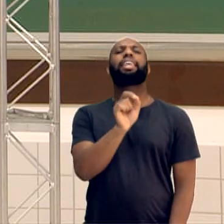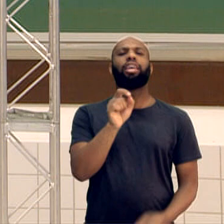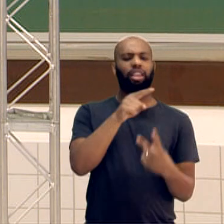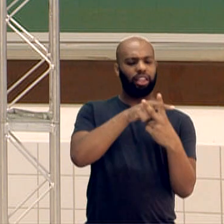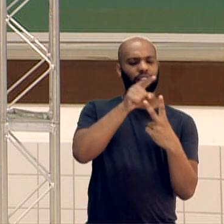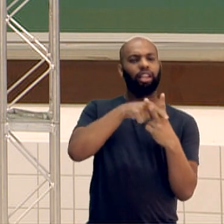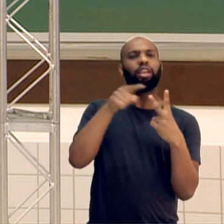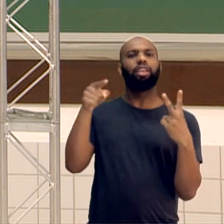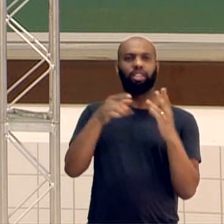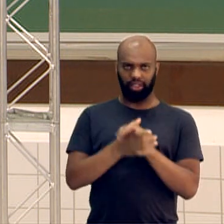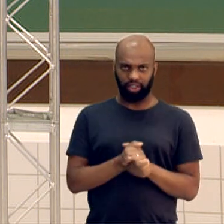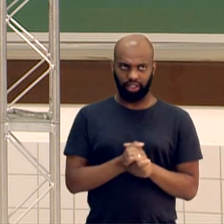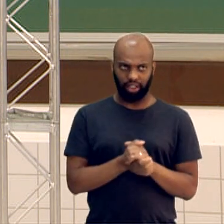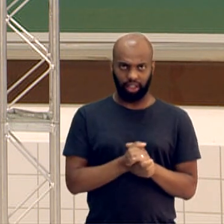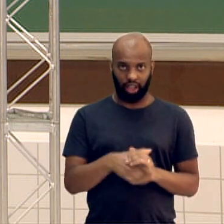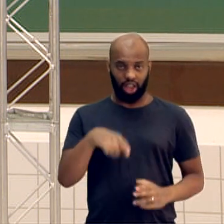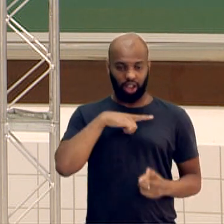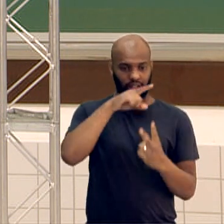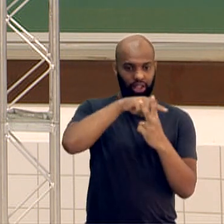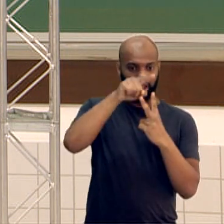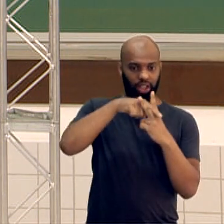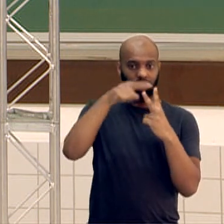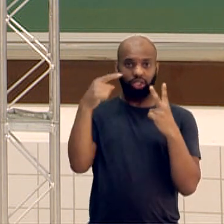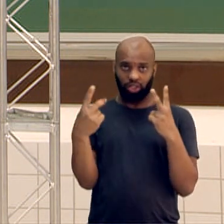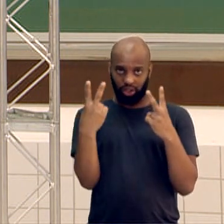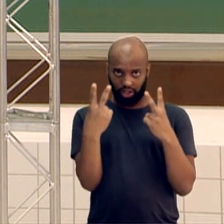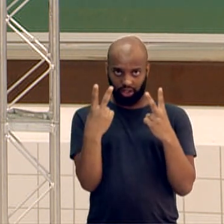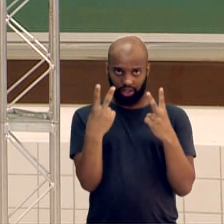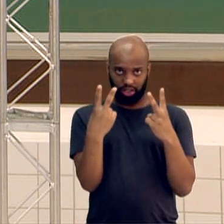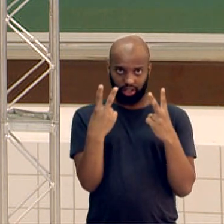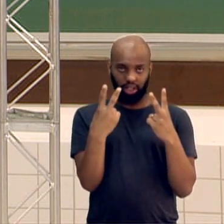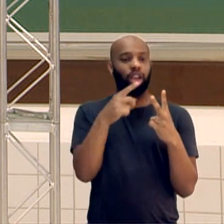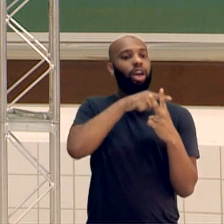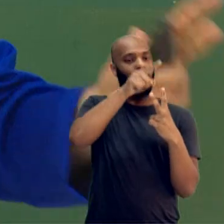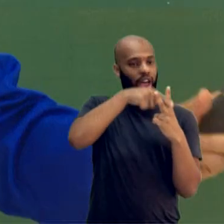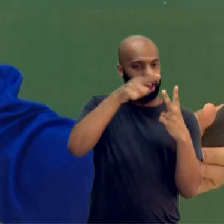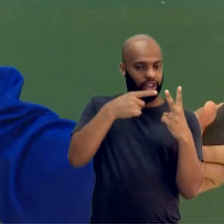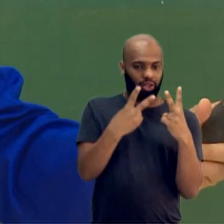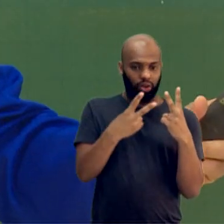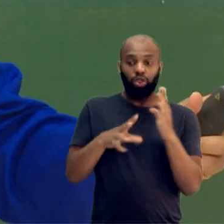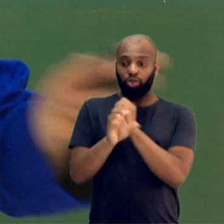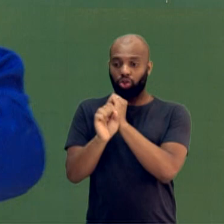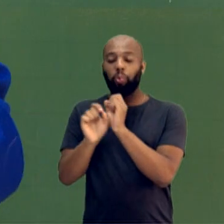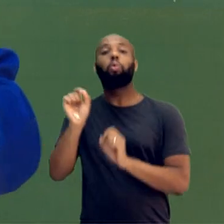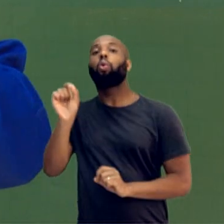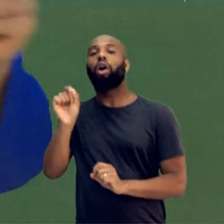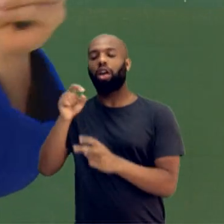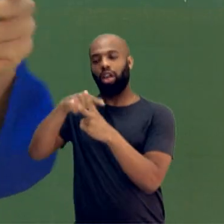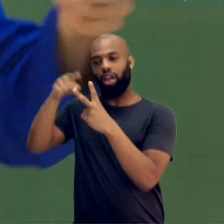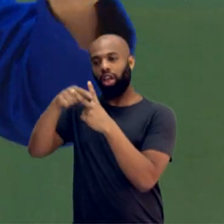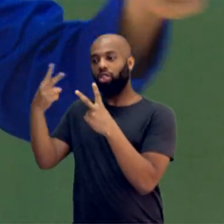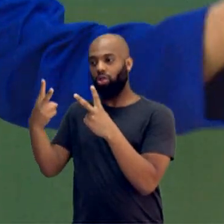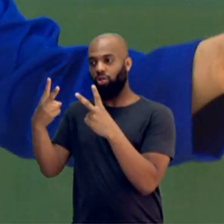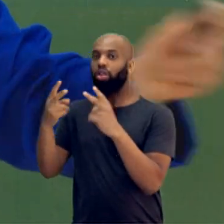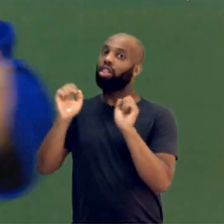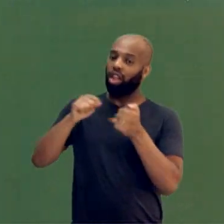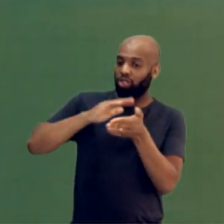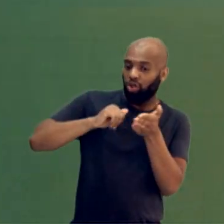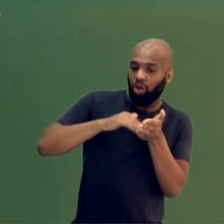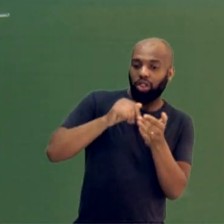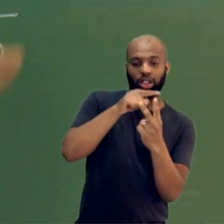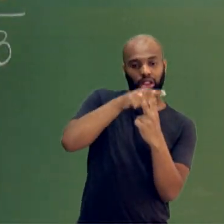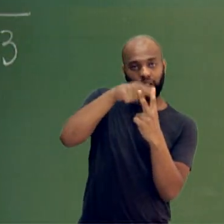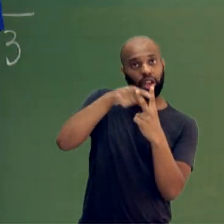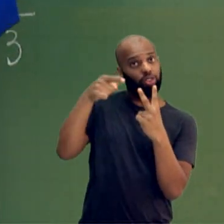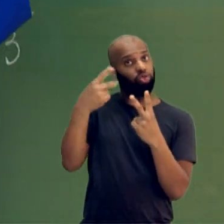Nesse caso, eu tenho a raiz de 2. A raiz de 2 só vai poder somar com raiz de 2. Só vai poder subtrair com a raiz de 2.